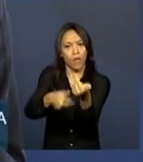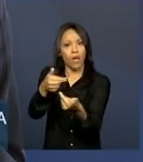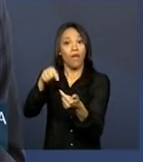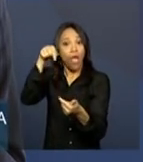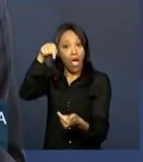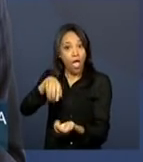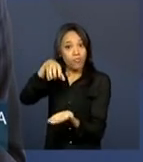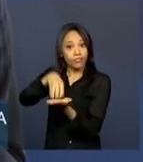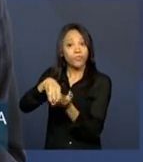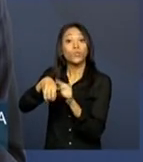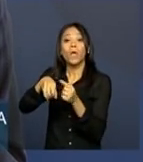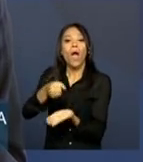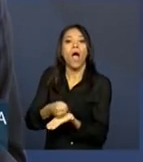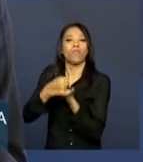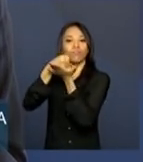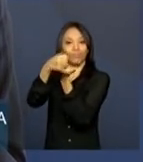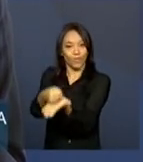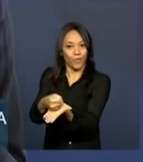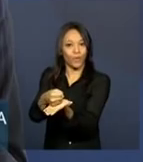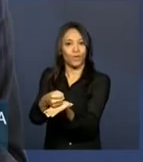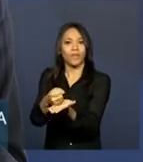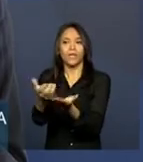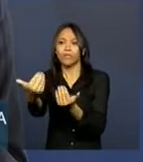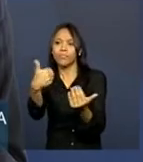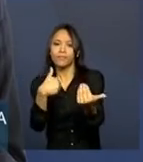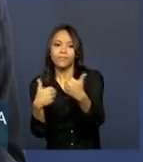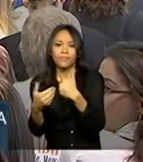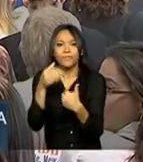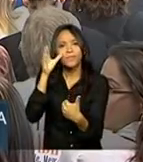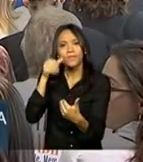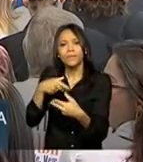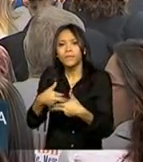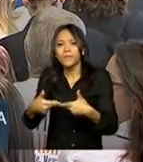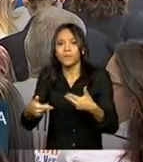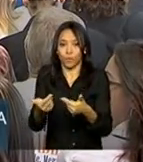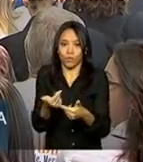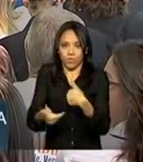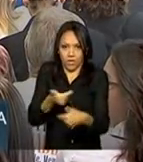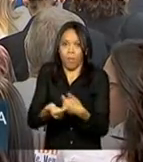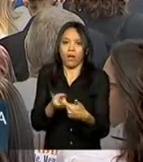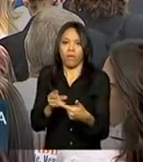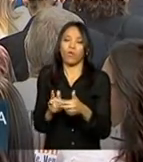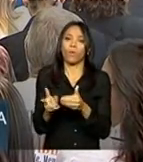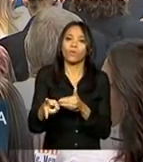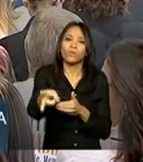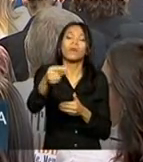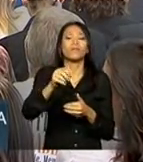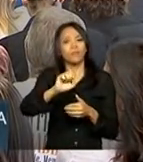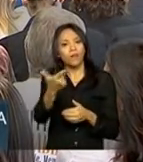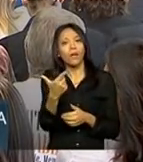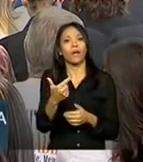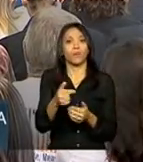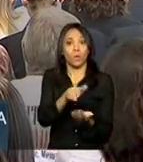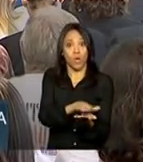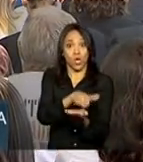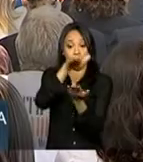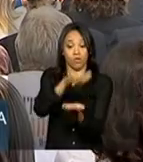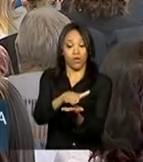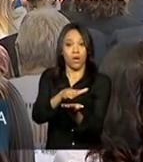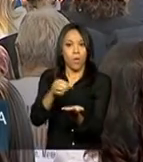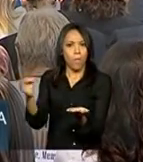plataforma de apoio ao trabalho que ainda será executado é certo por exemplo que O Rol de vítimas do terceiro Volume não é